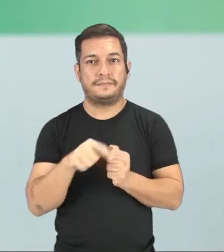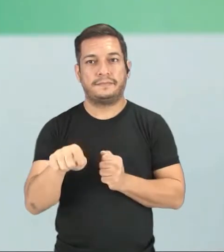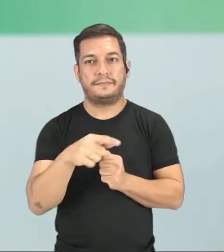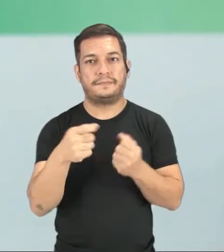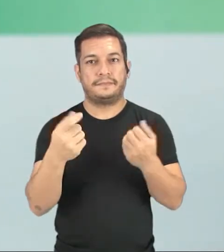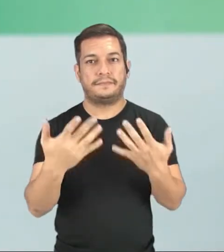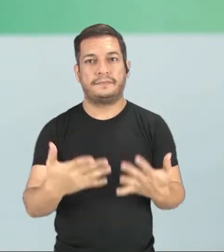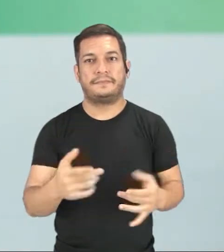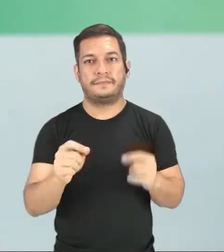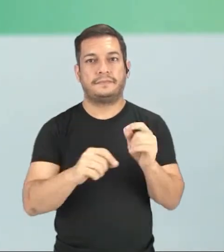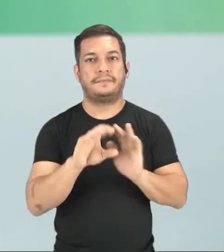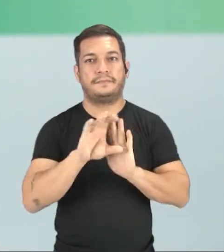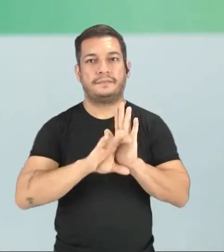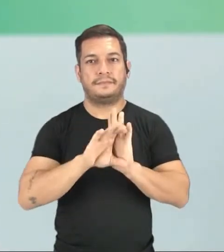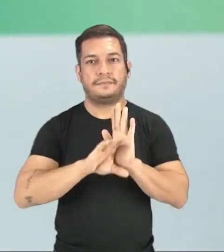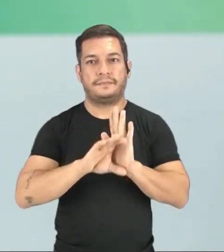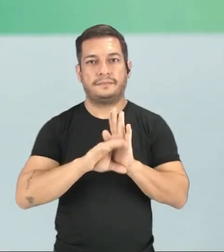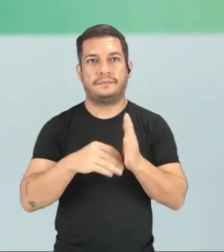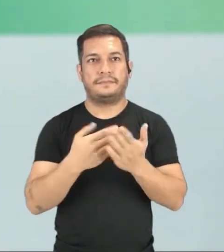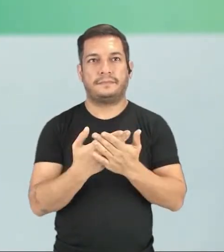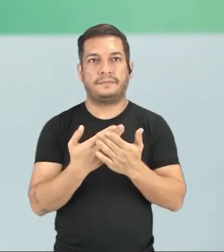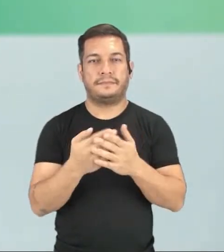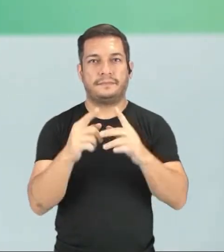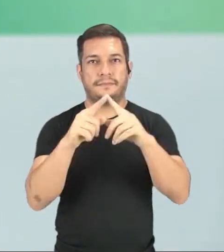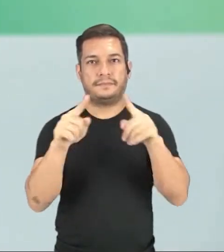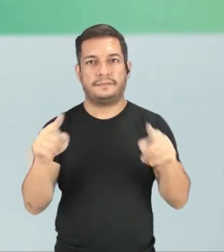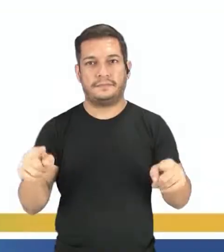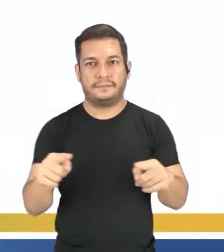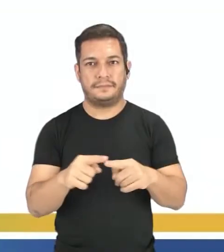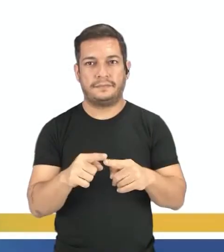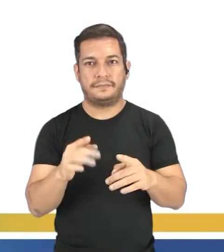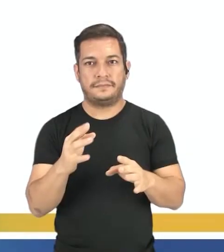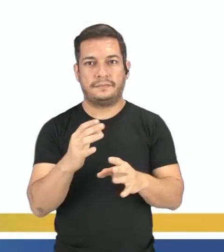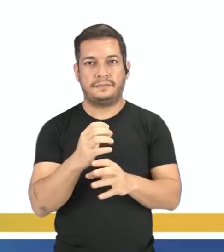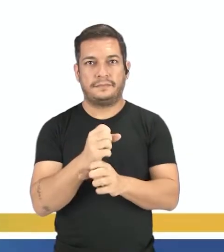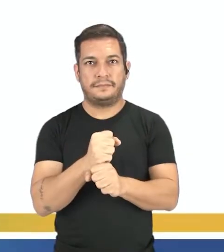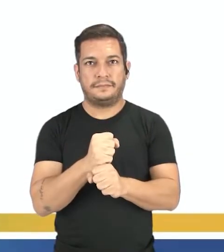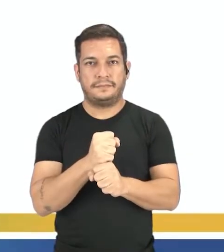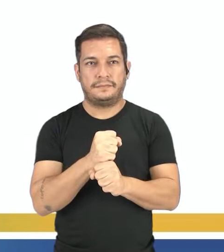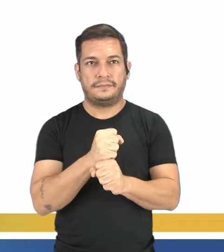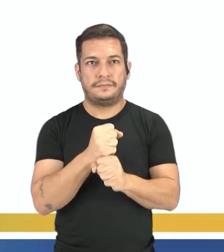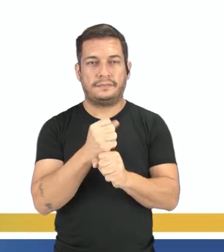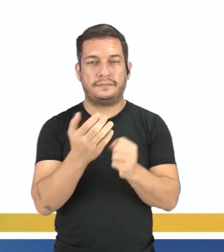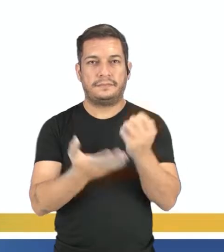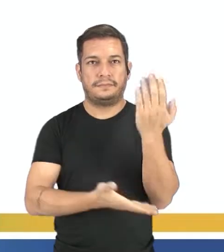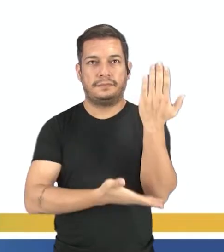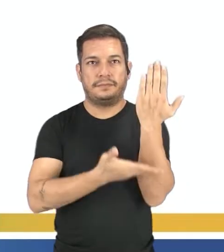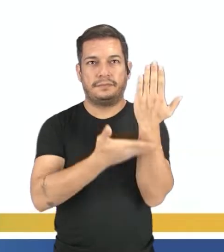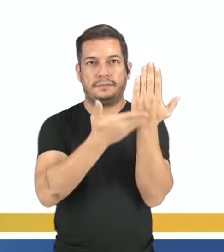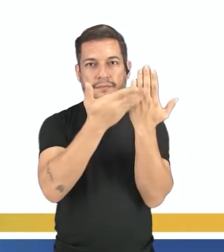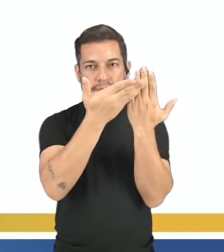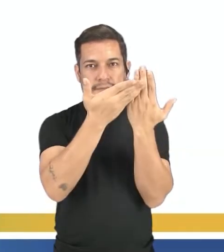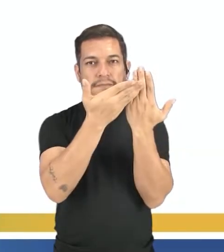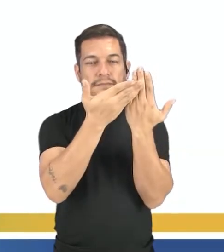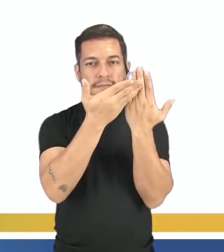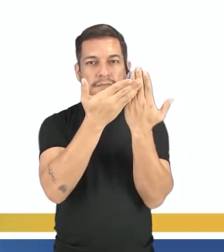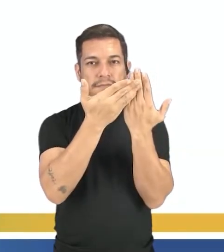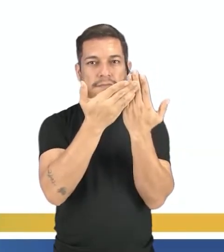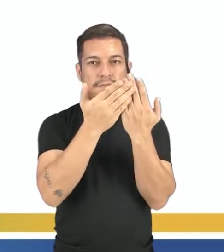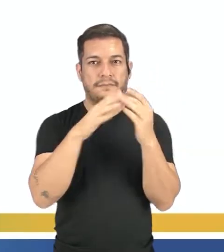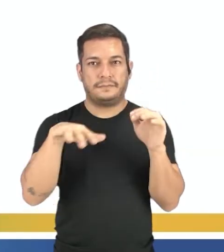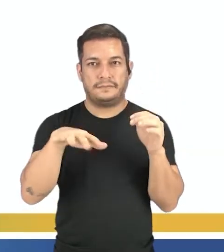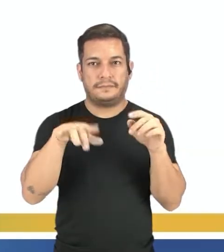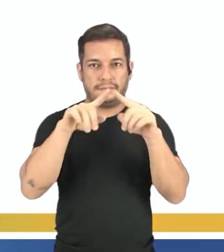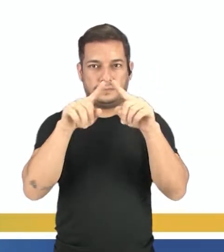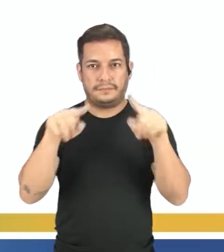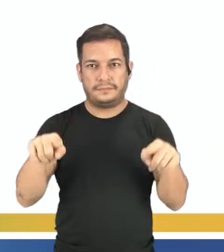nós estamos falando, e hoje nós estaremos prosseguimento a mais uma figura da nossa geometria espacial. Hoje estaremos